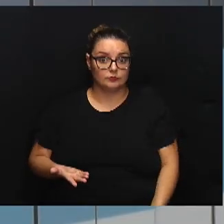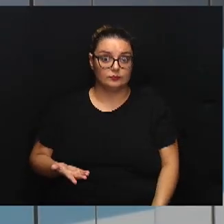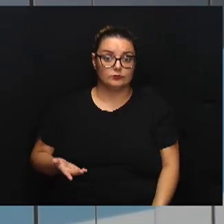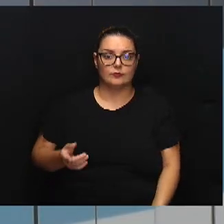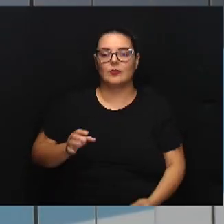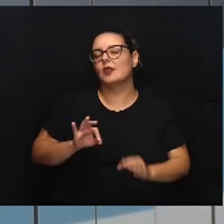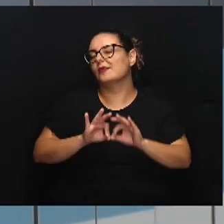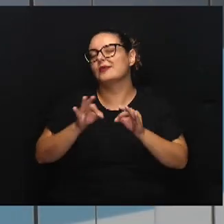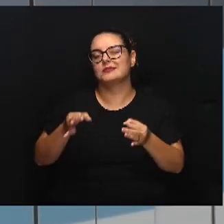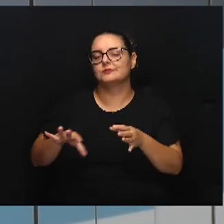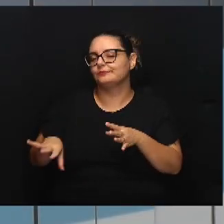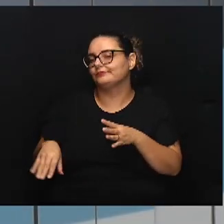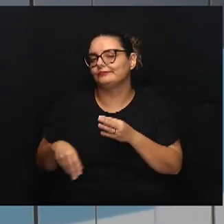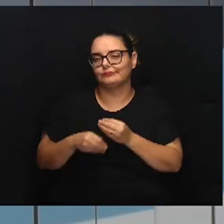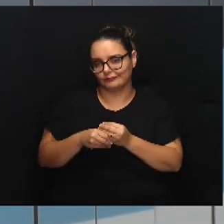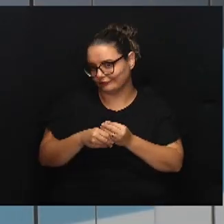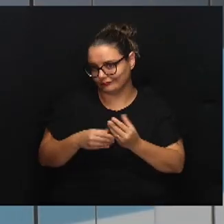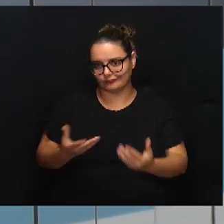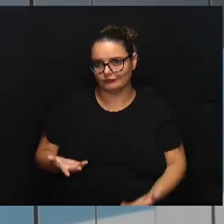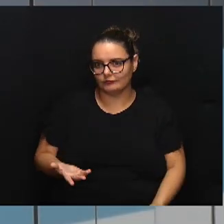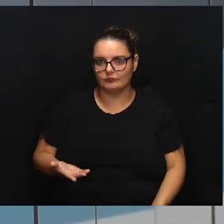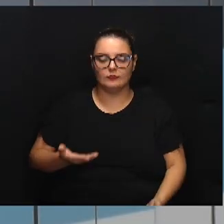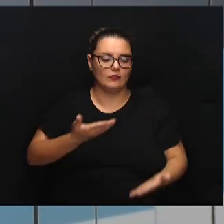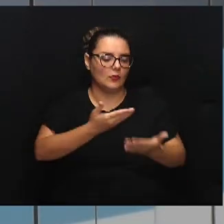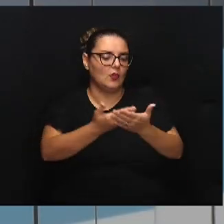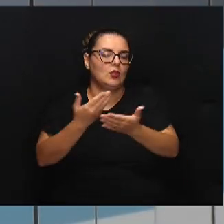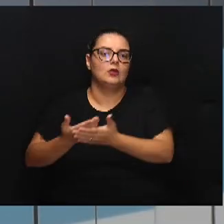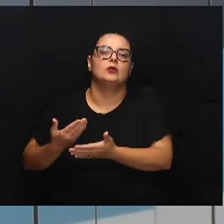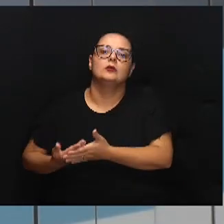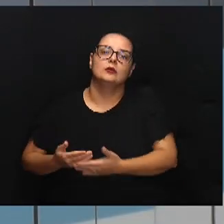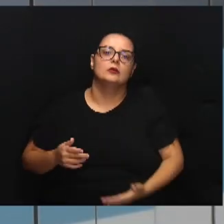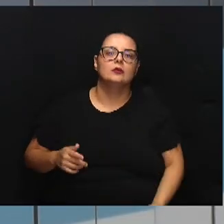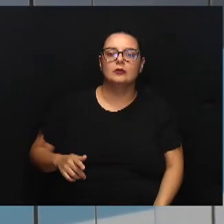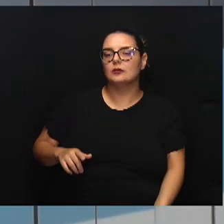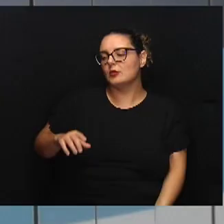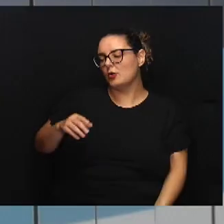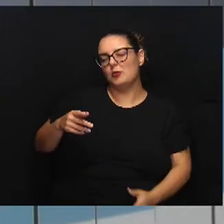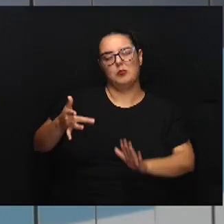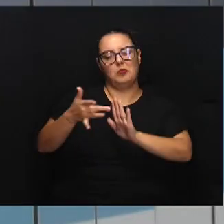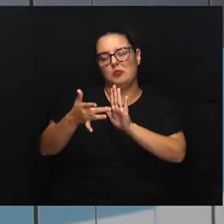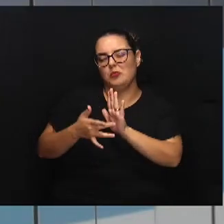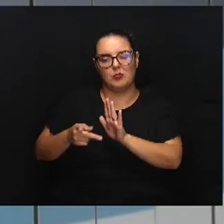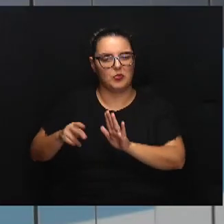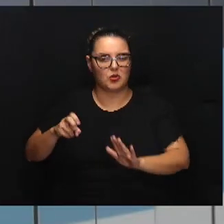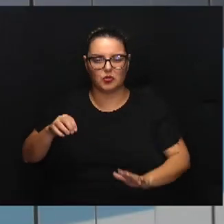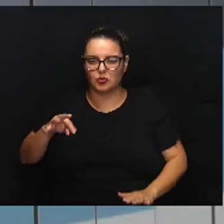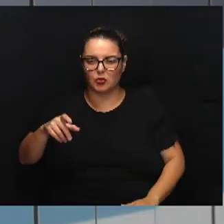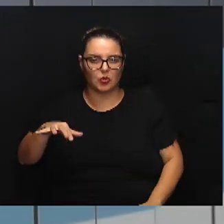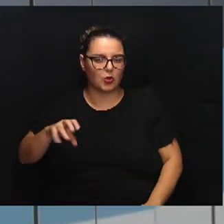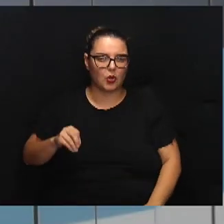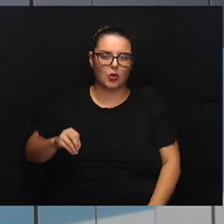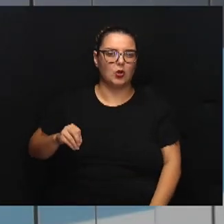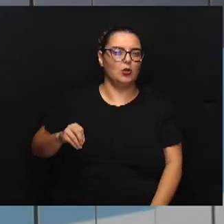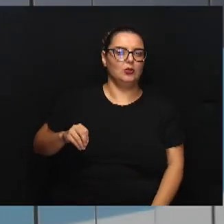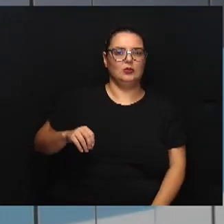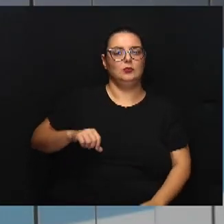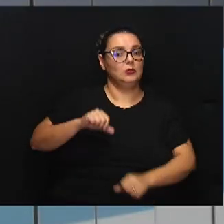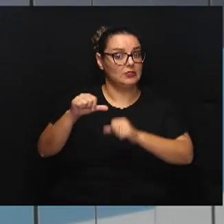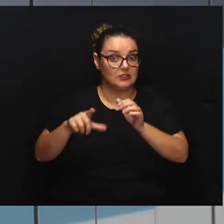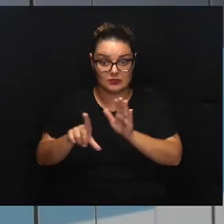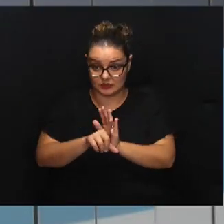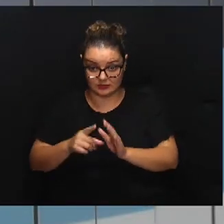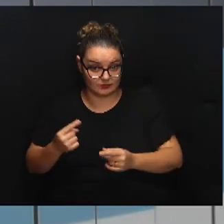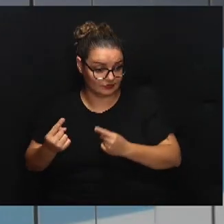simples você agregar estudos, guidelines, protocolos, mudanças de legislação. e